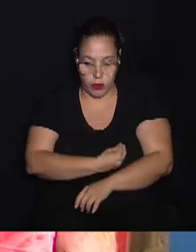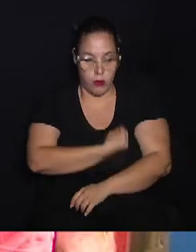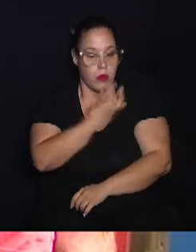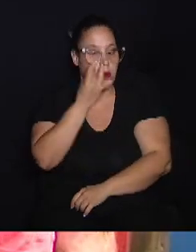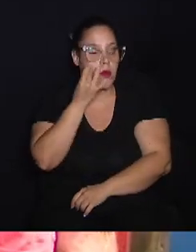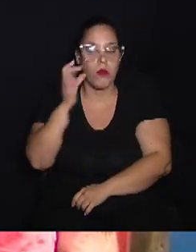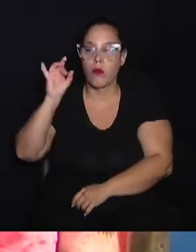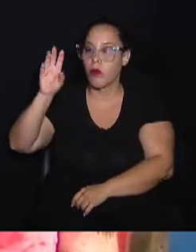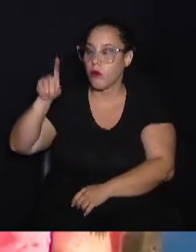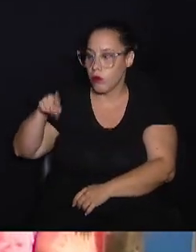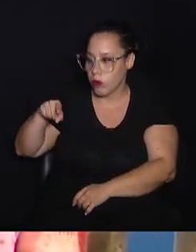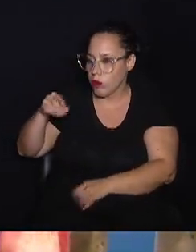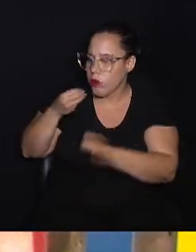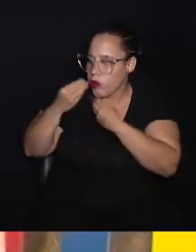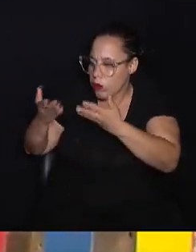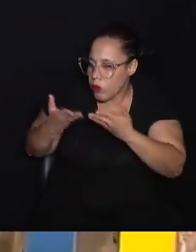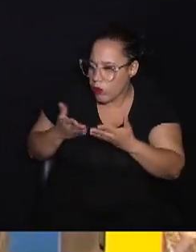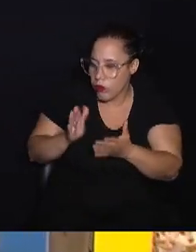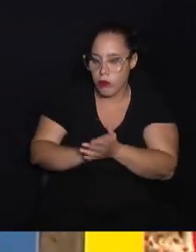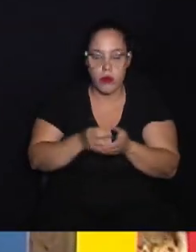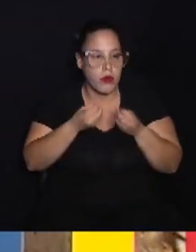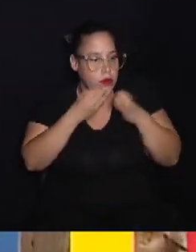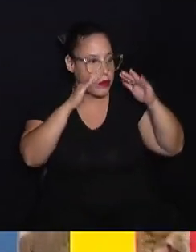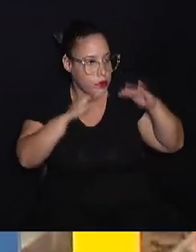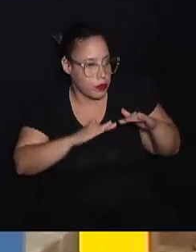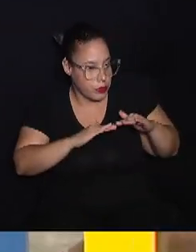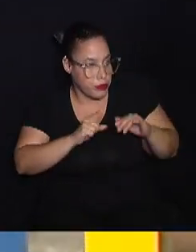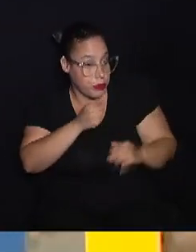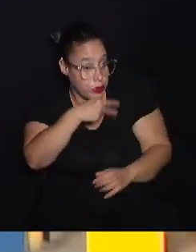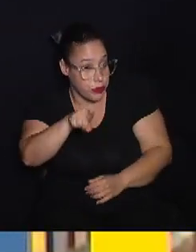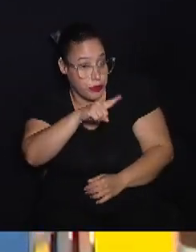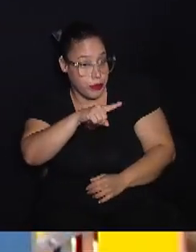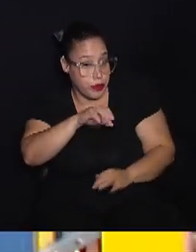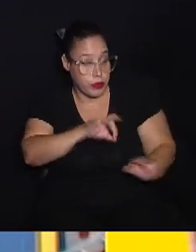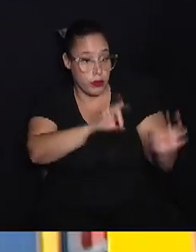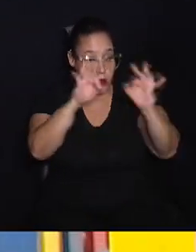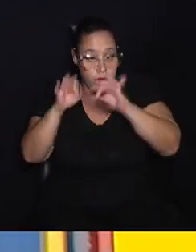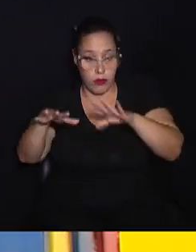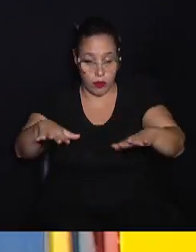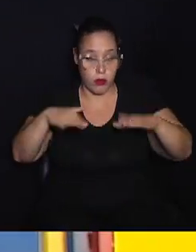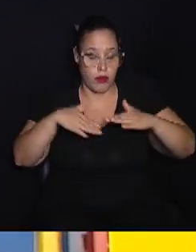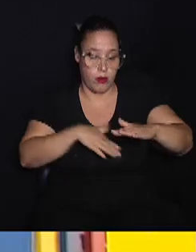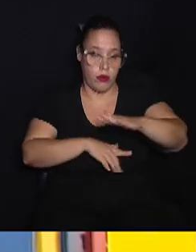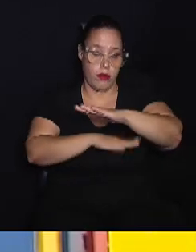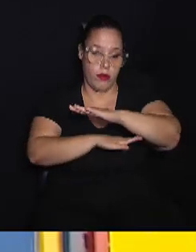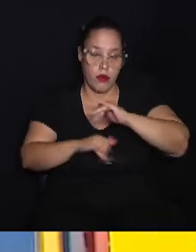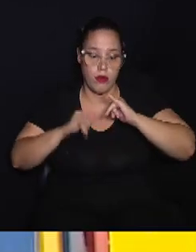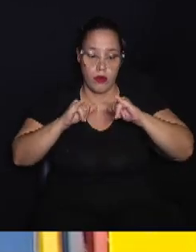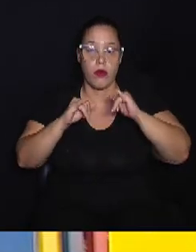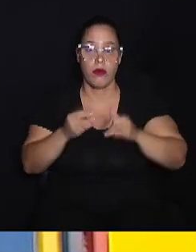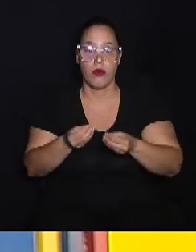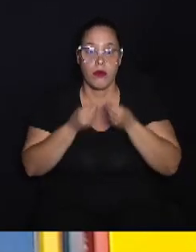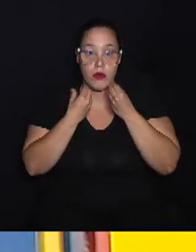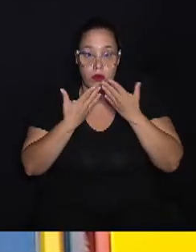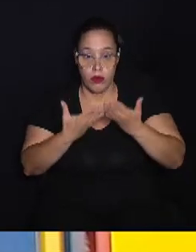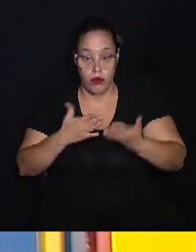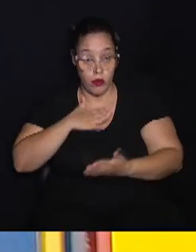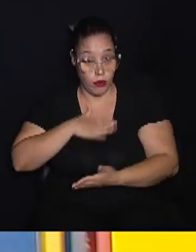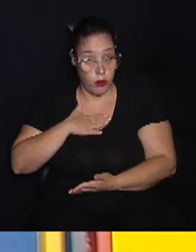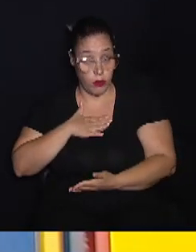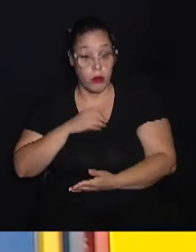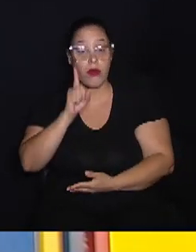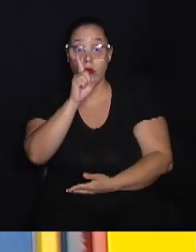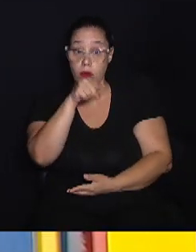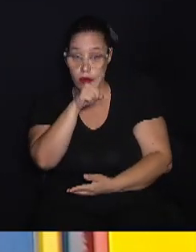É isso mesmo boa tarde seja bem-vinda boa tarde boa tarde a você e a todos os telespectadores TV Câmara É um prazer falar com vocês isso